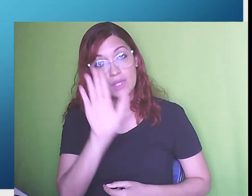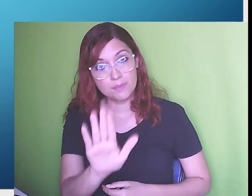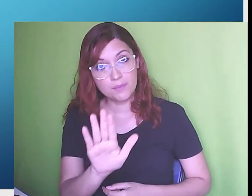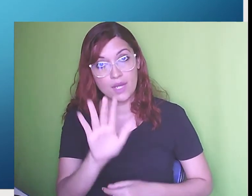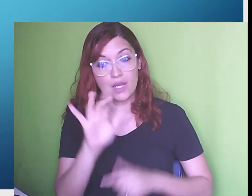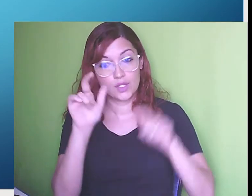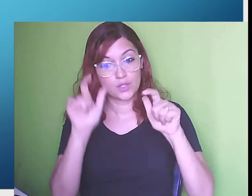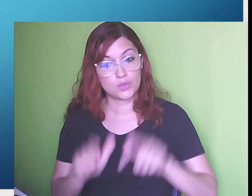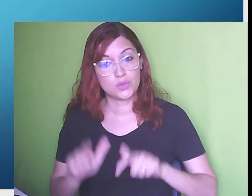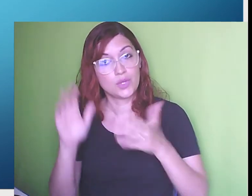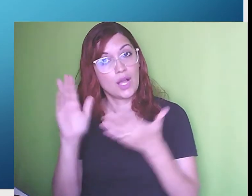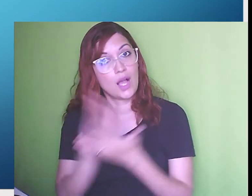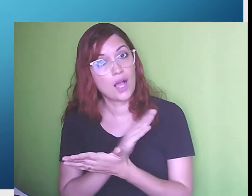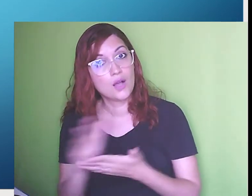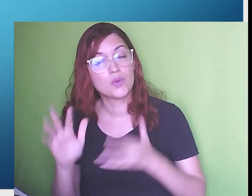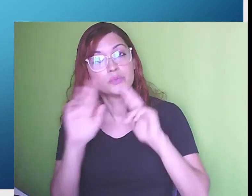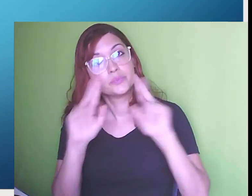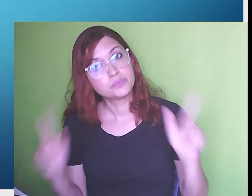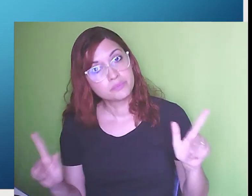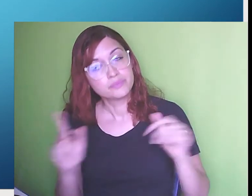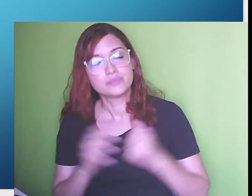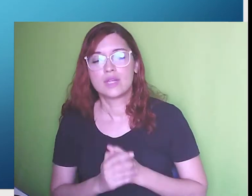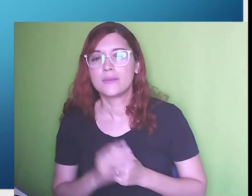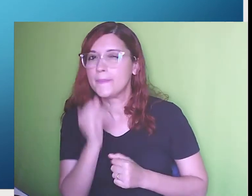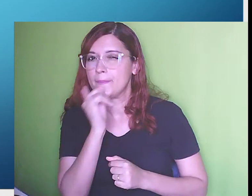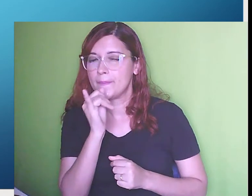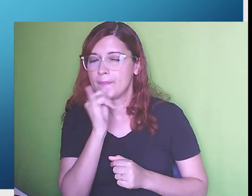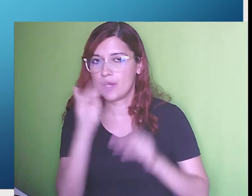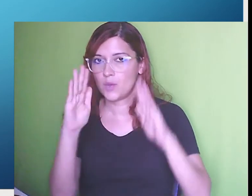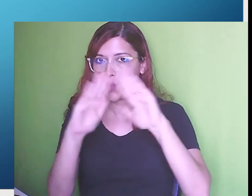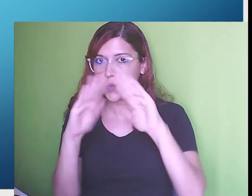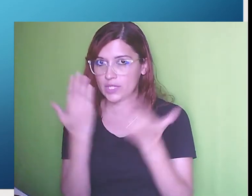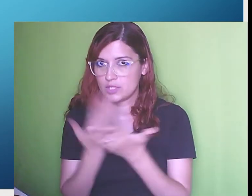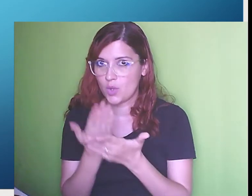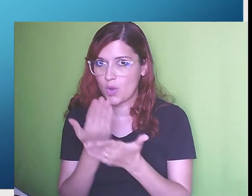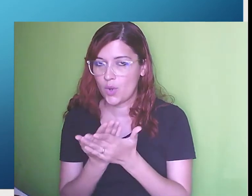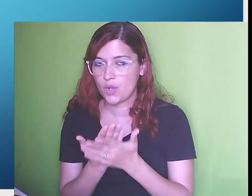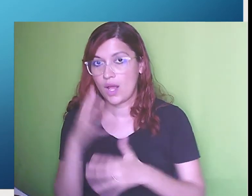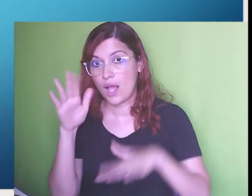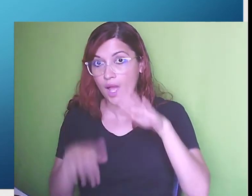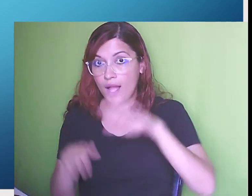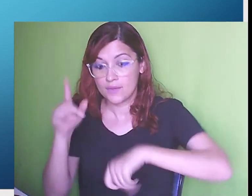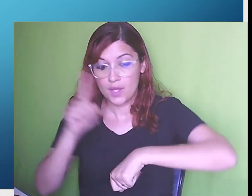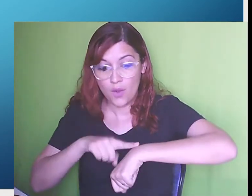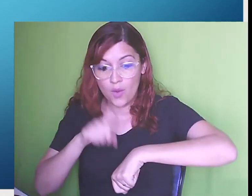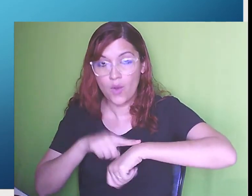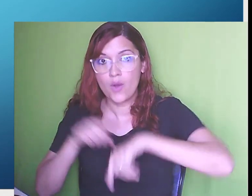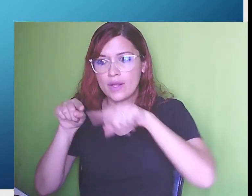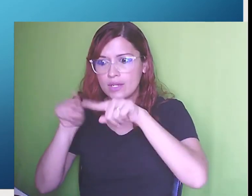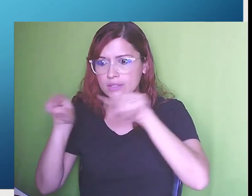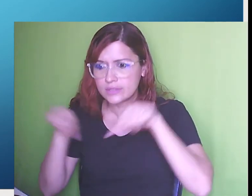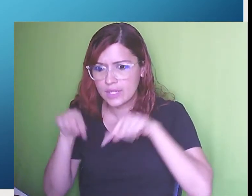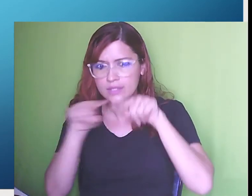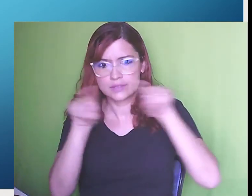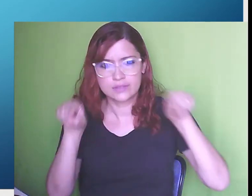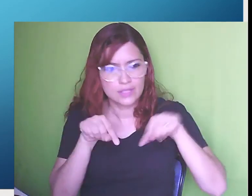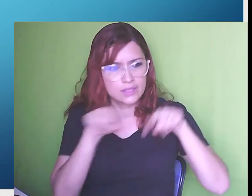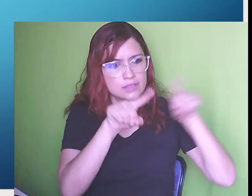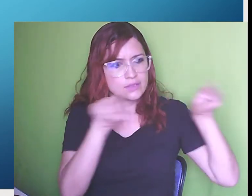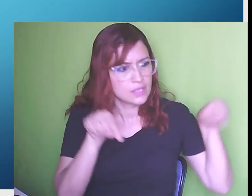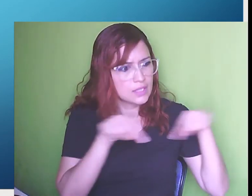em tempos diferentes. Mas, já em outros lugares, isso é diferente. Por exemplo, na escola,